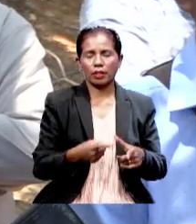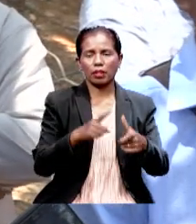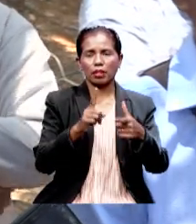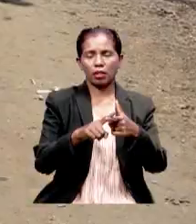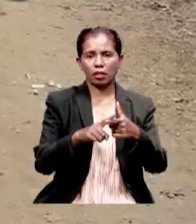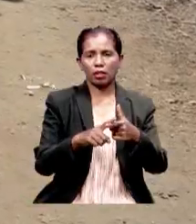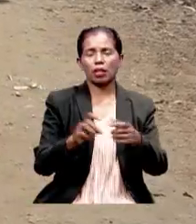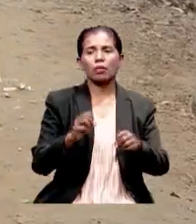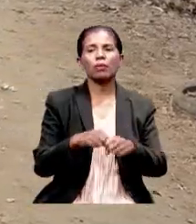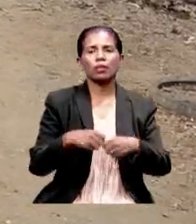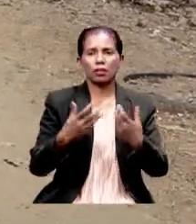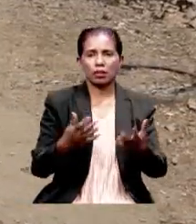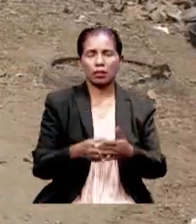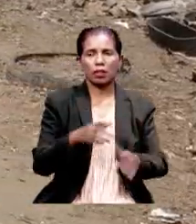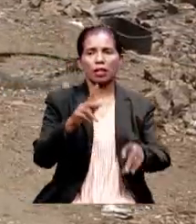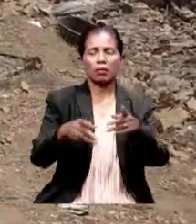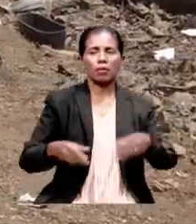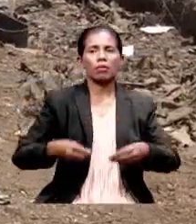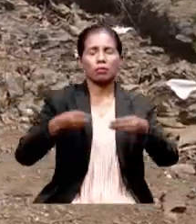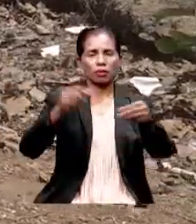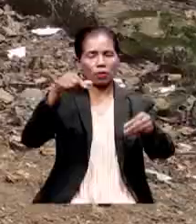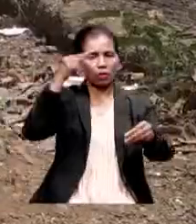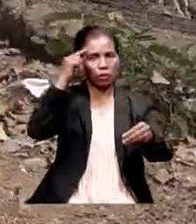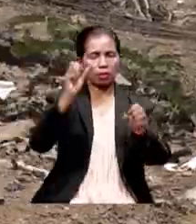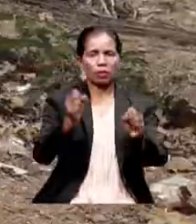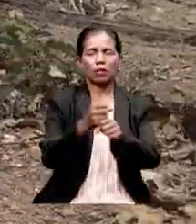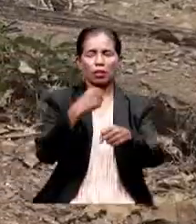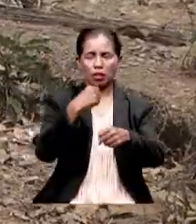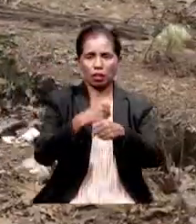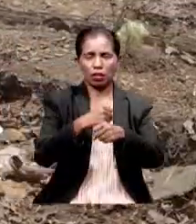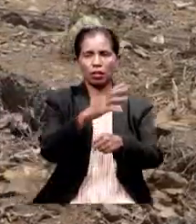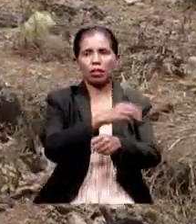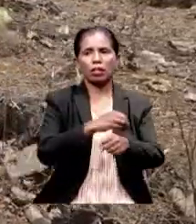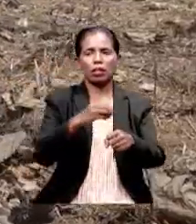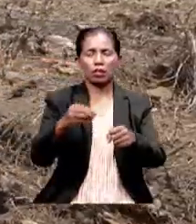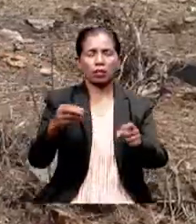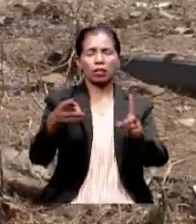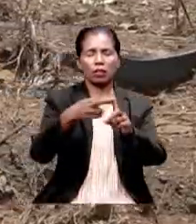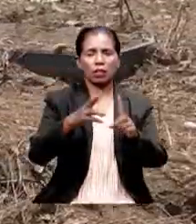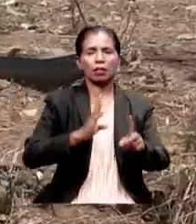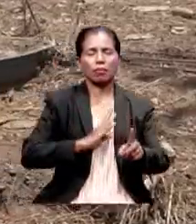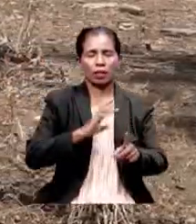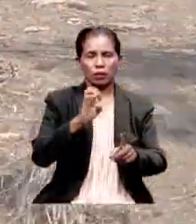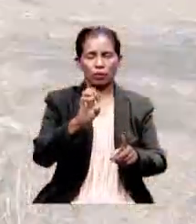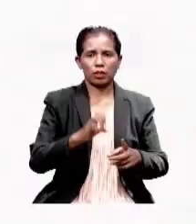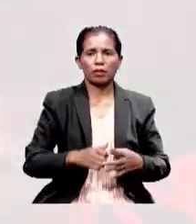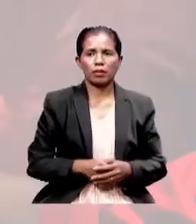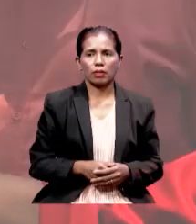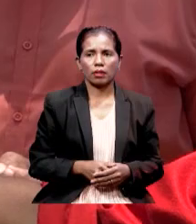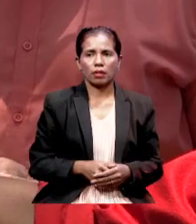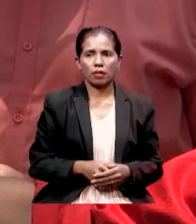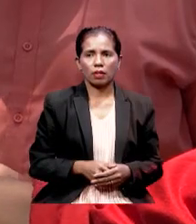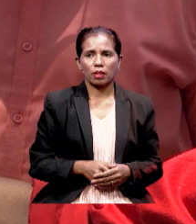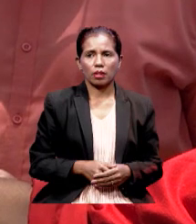ne lahan sa. Raine komunidade ma kofrese ba governo ho di belehalo estensão cemitério público bekusi. Estado